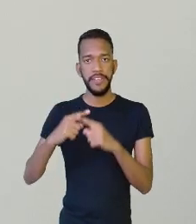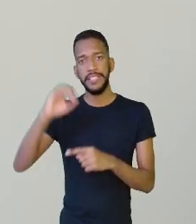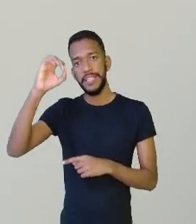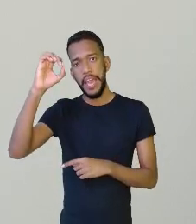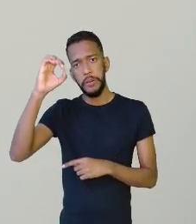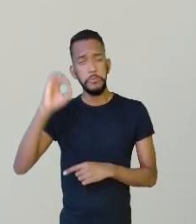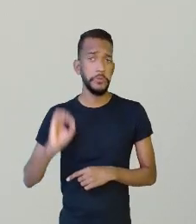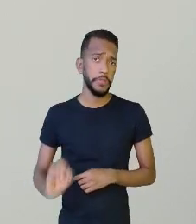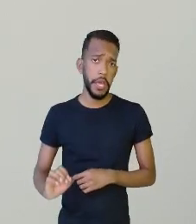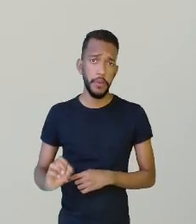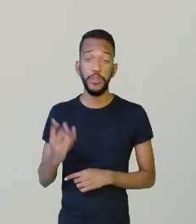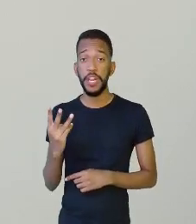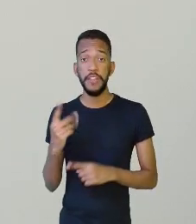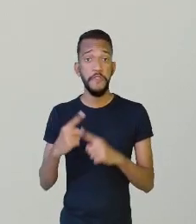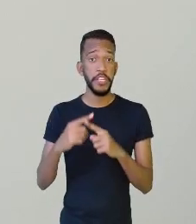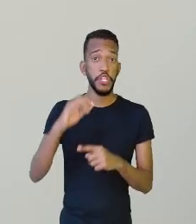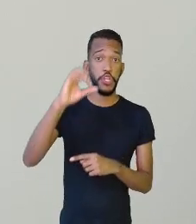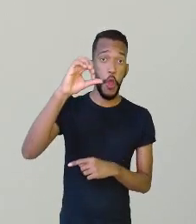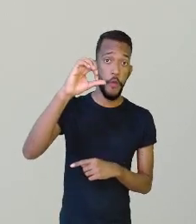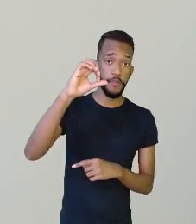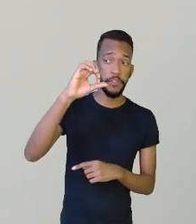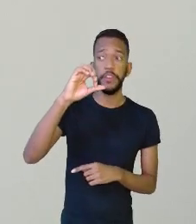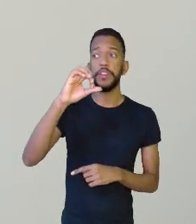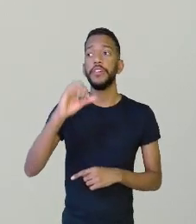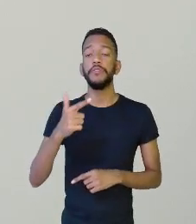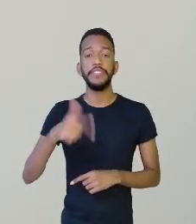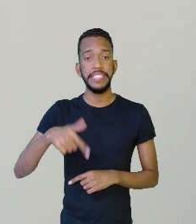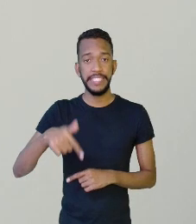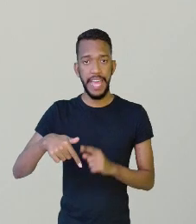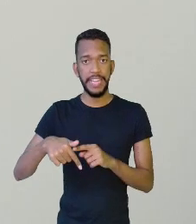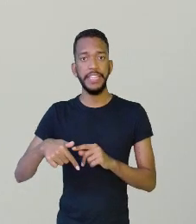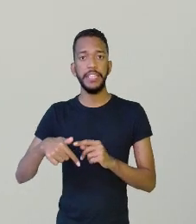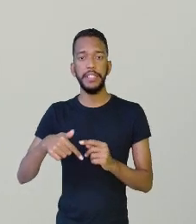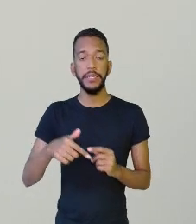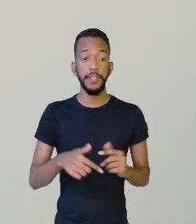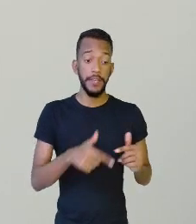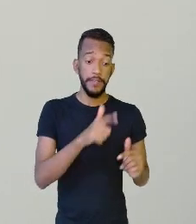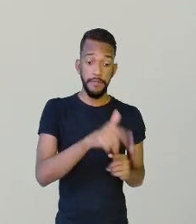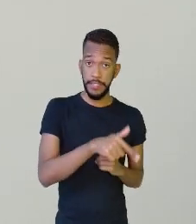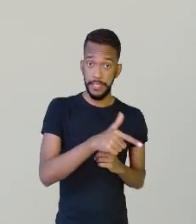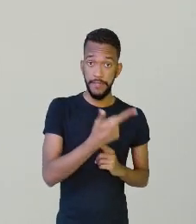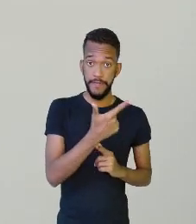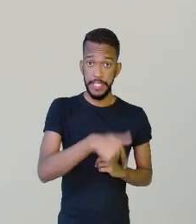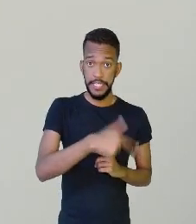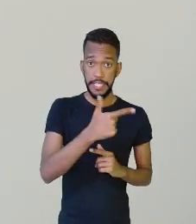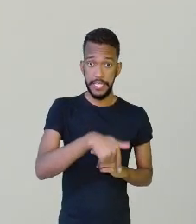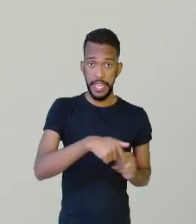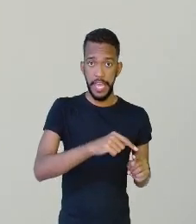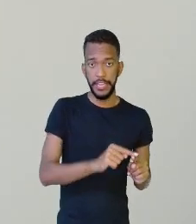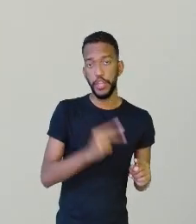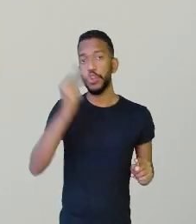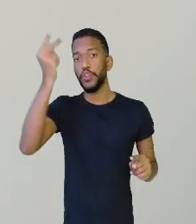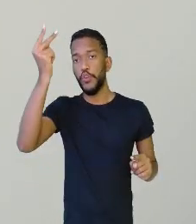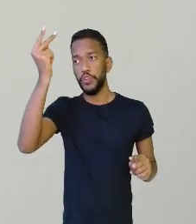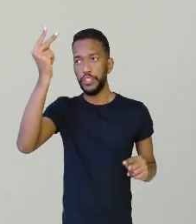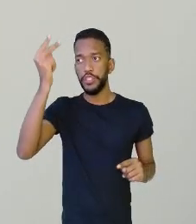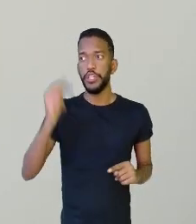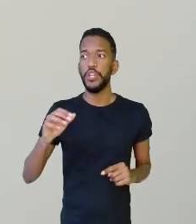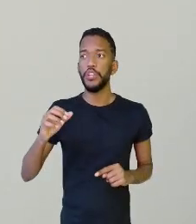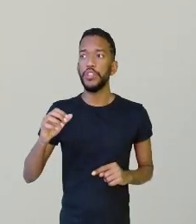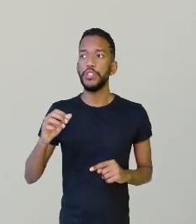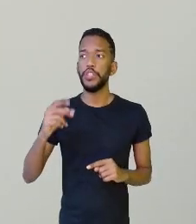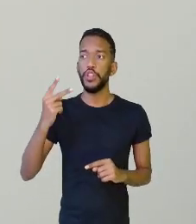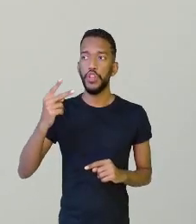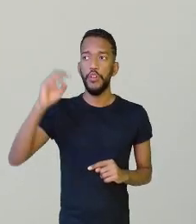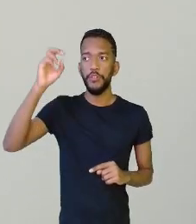0. 3 vezes 9, 27. Não esquece de colocar que esse 2 já virou unidade. 9